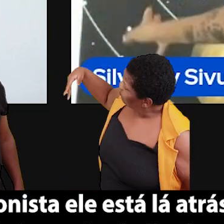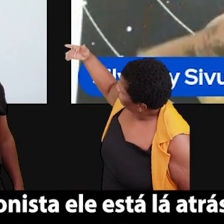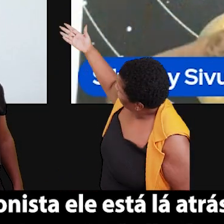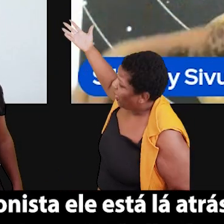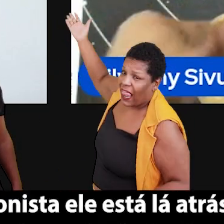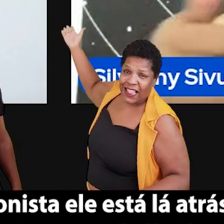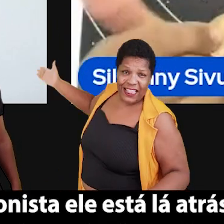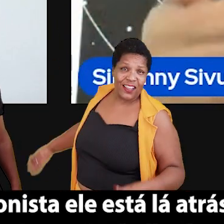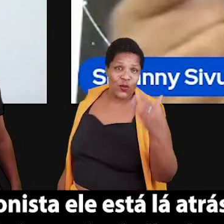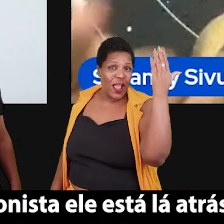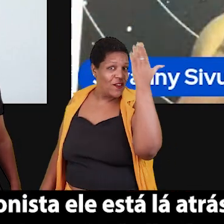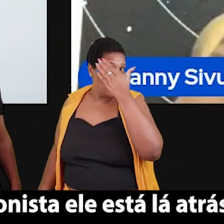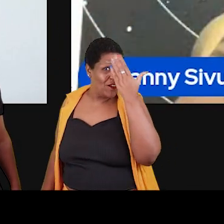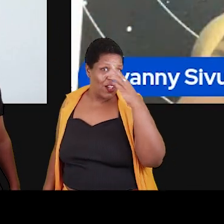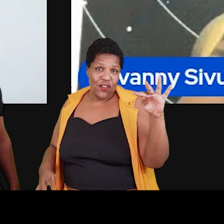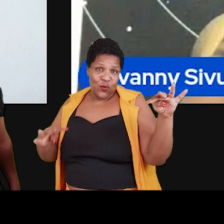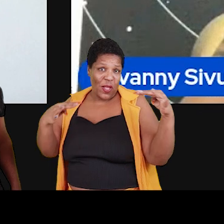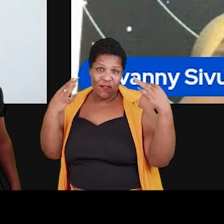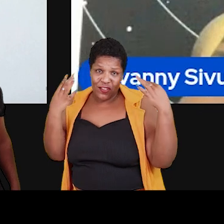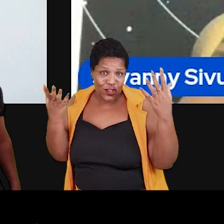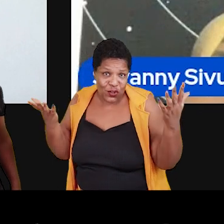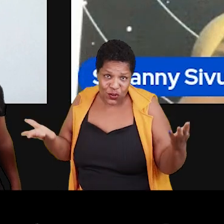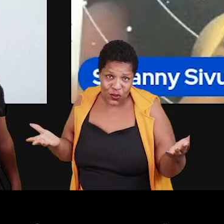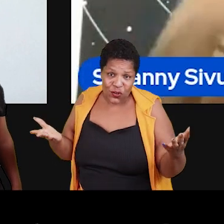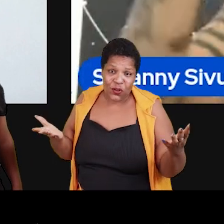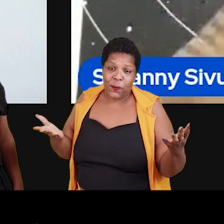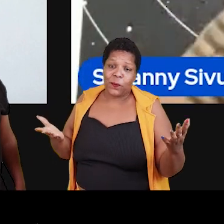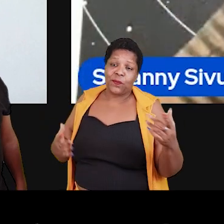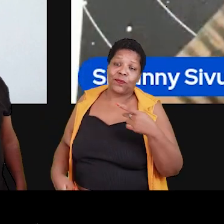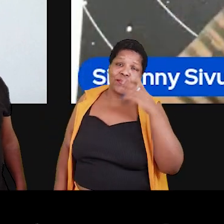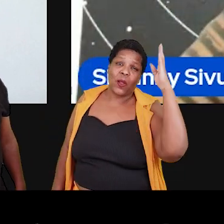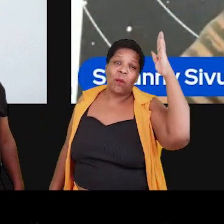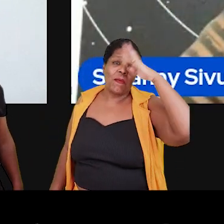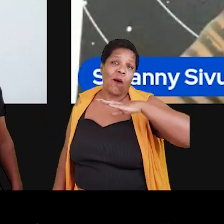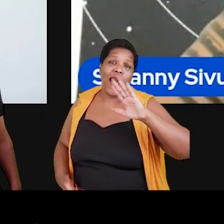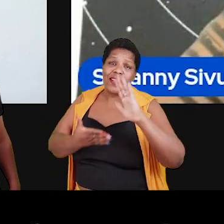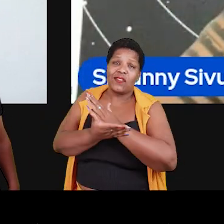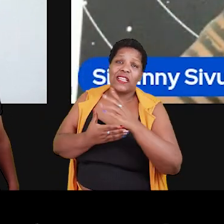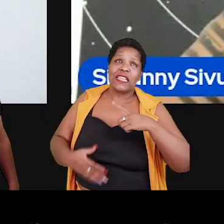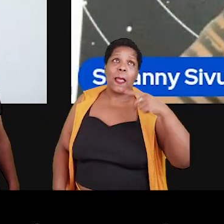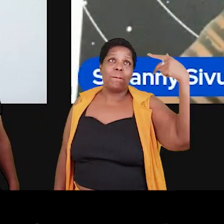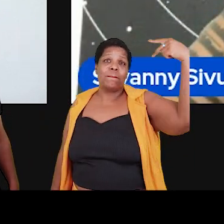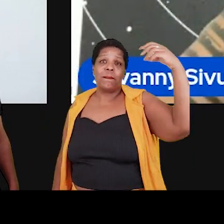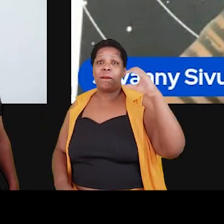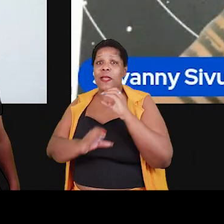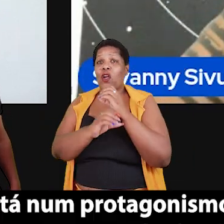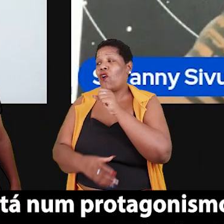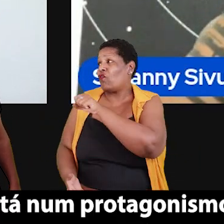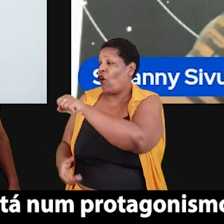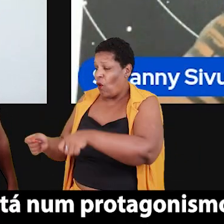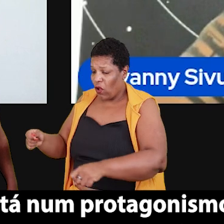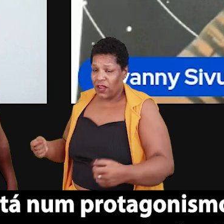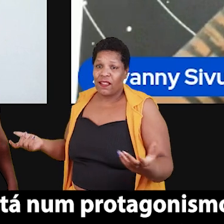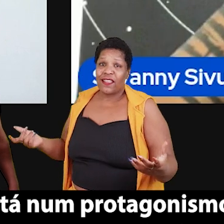percussionista está lá atrás, ele não é visto, ele não é olhado. Malemar tem microfone para colocar, sabe? E